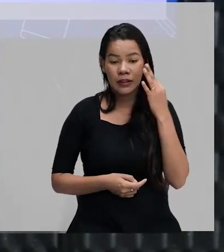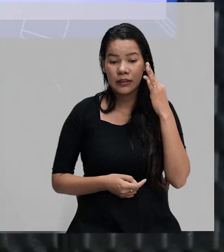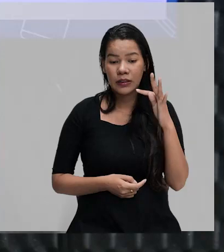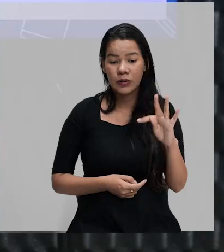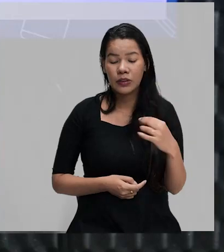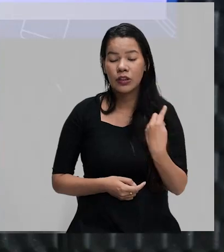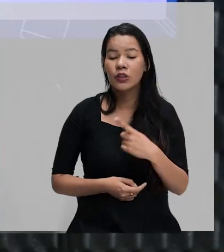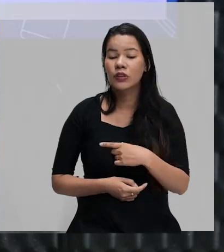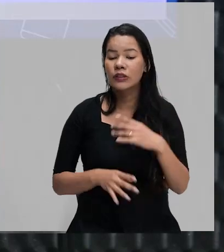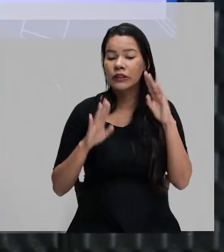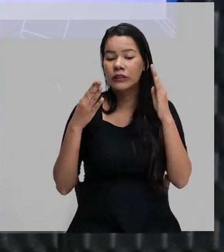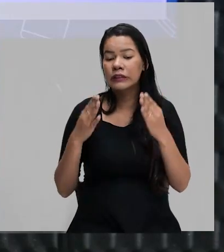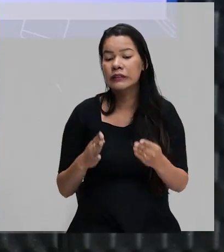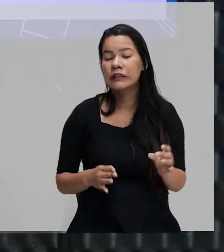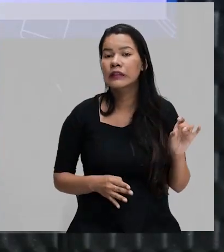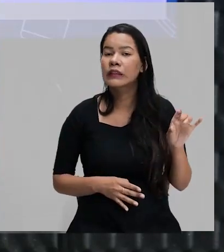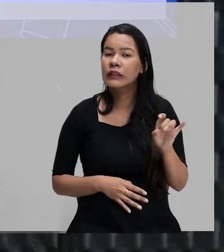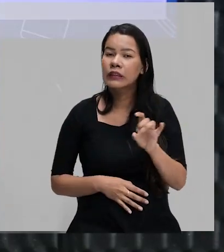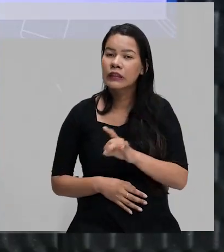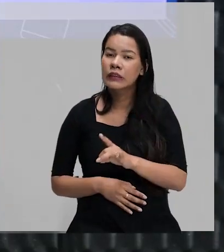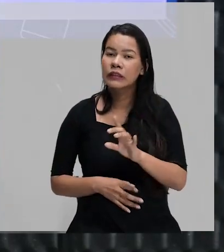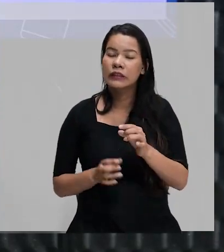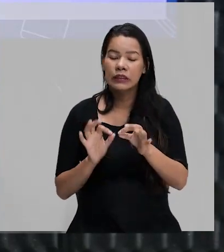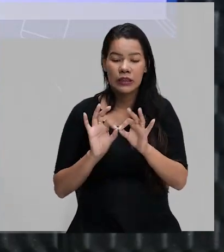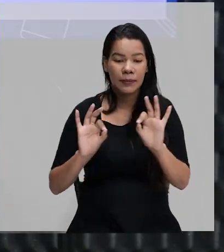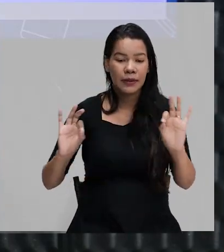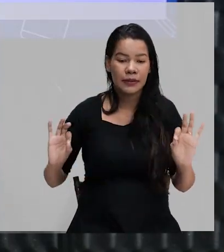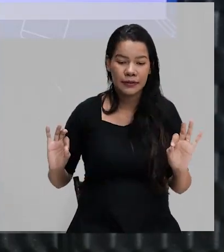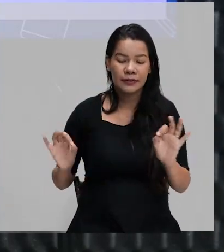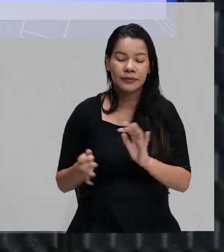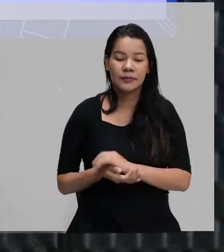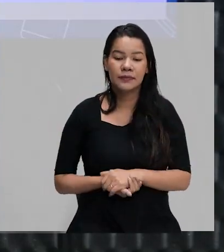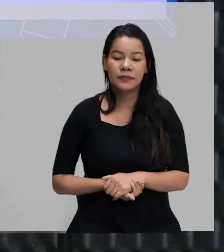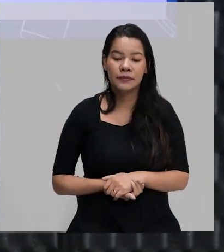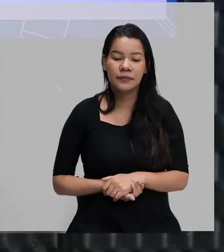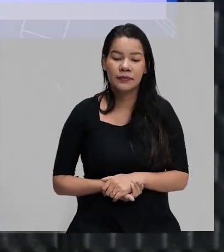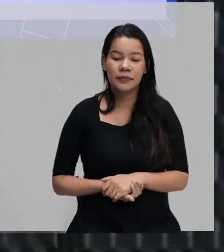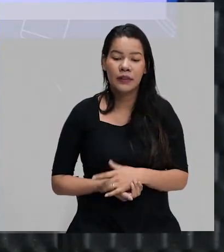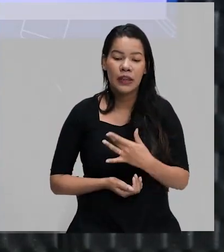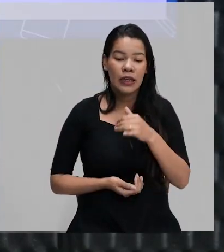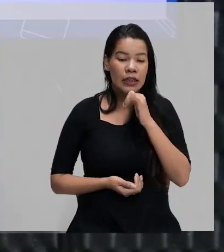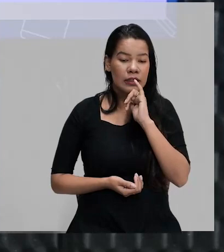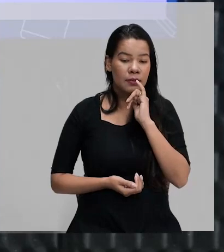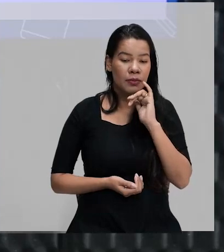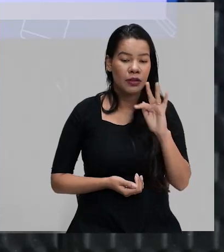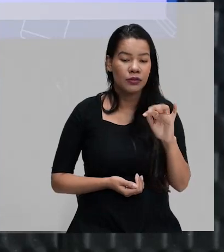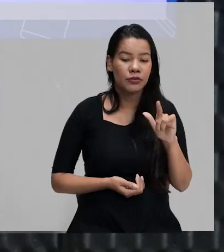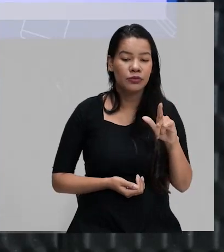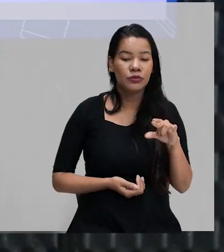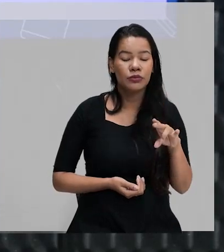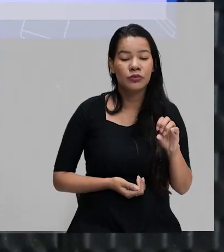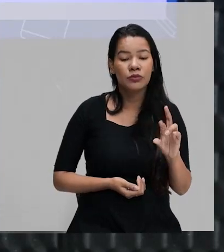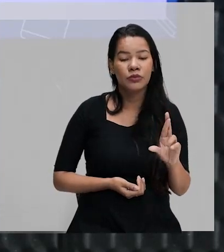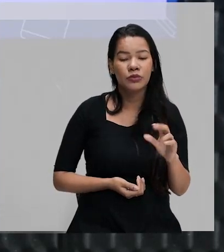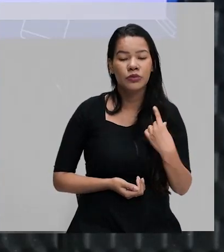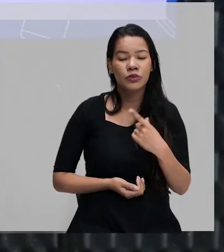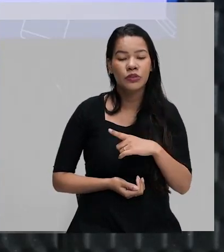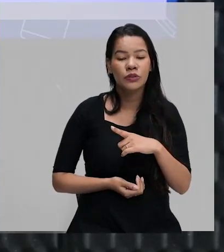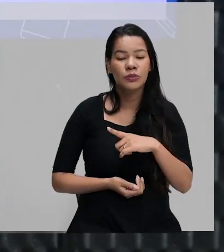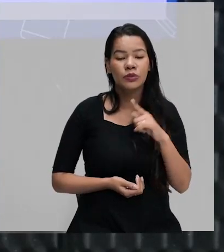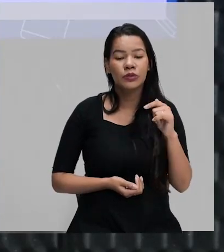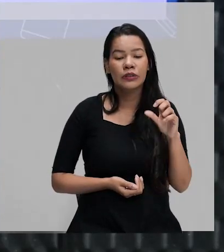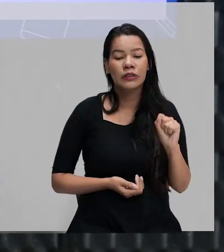considerar cada caso de forma separada, certo? Então, para o flúor, ó, nós temos o gás